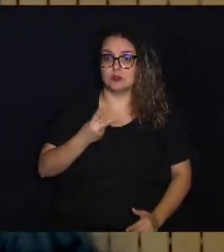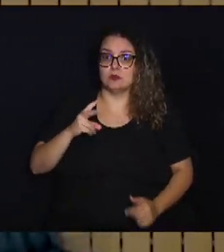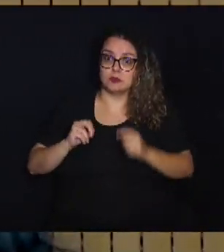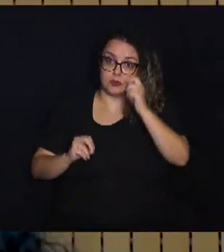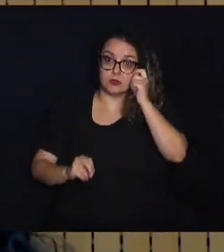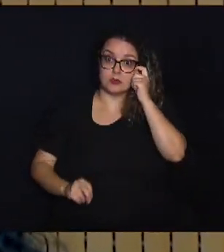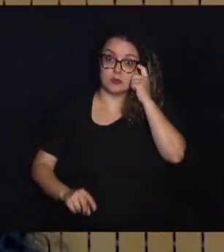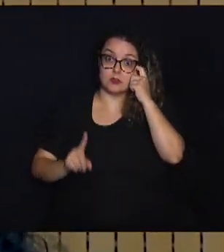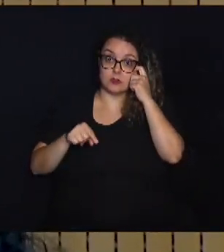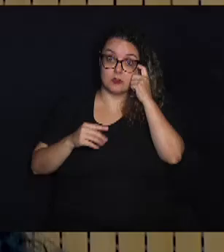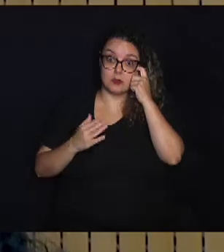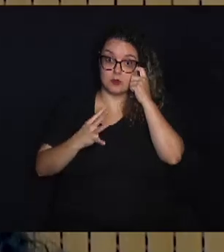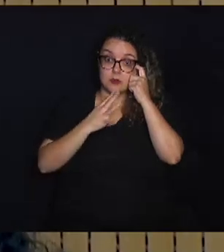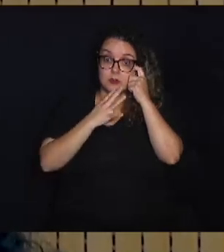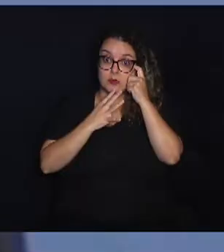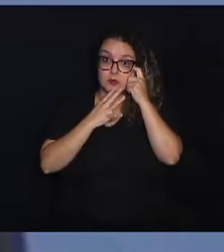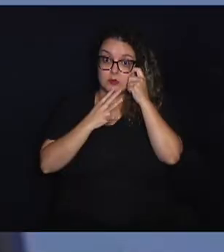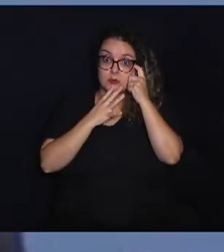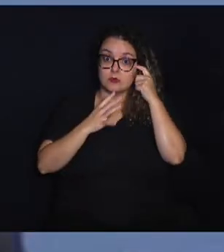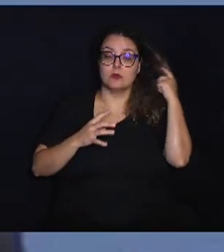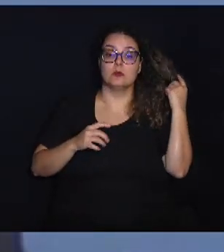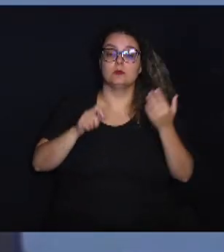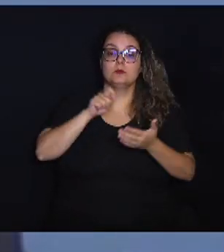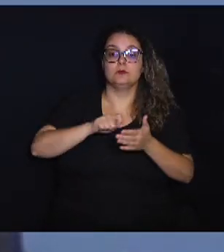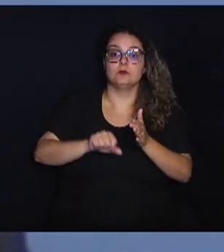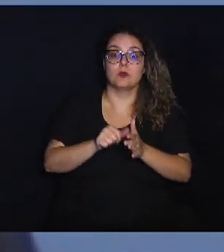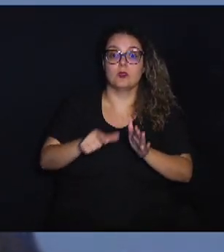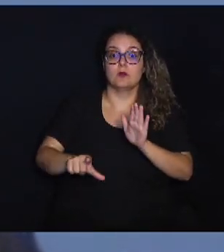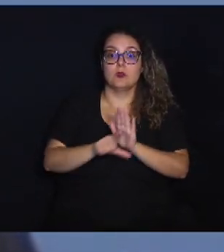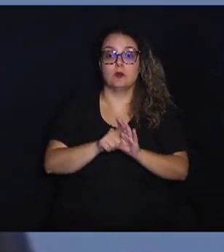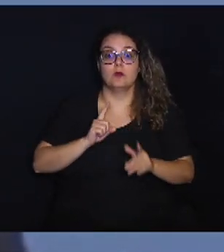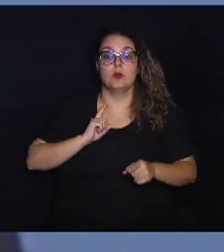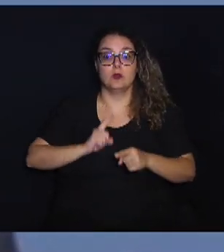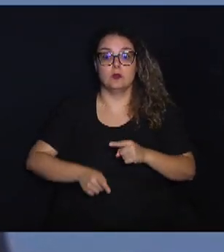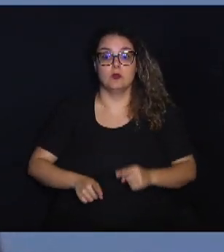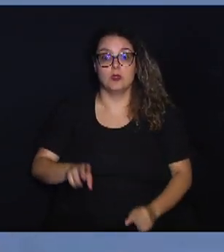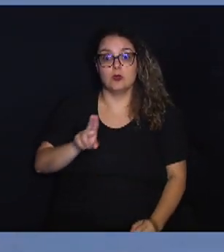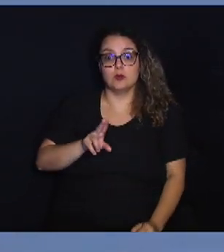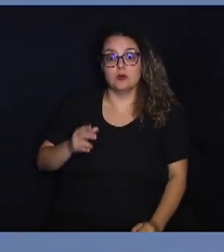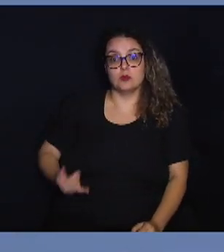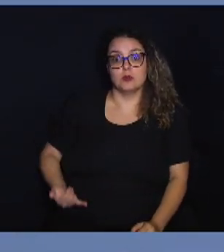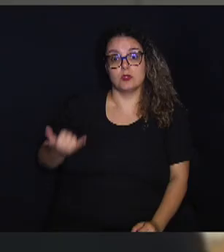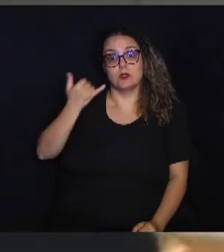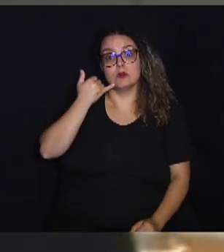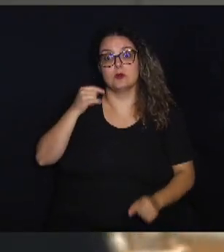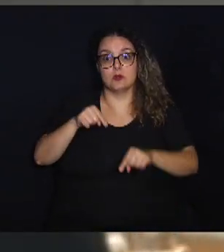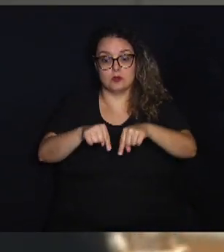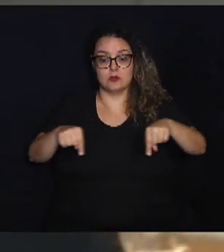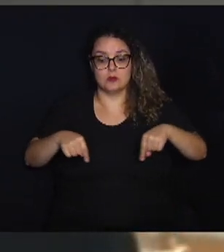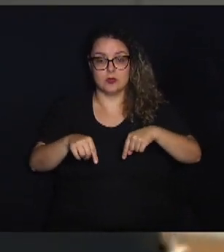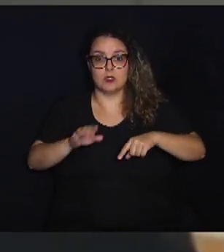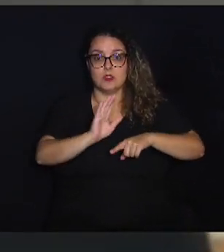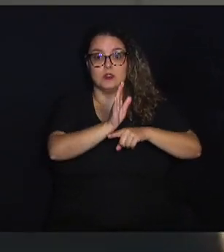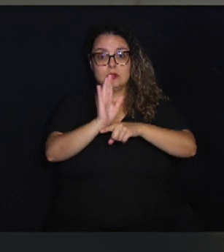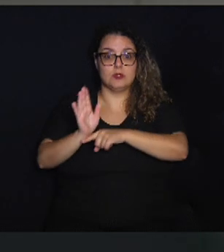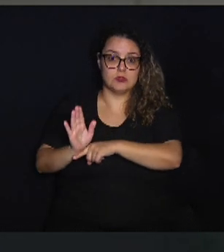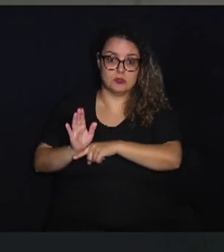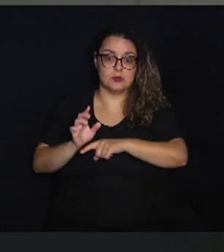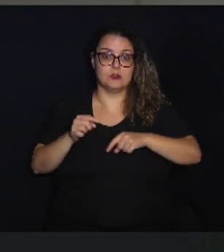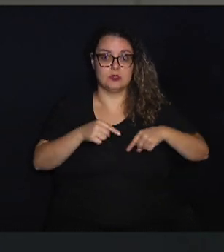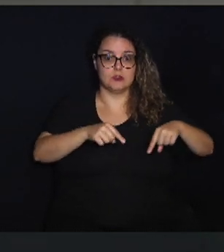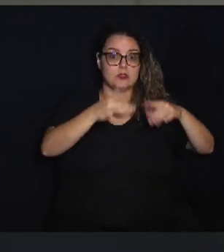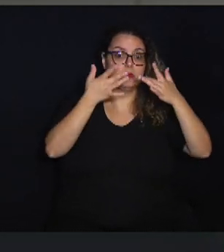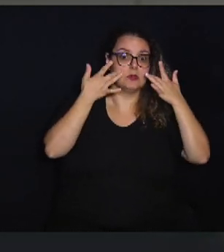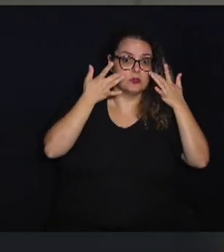E é conhecido por ser autor da primeira lei que proíbe o uso de celulares em cinemas, teatros, salas de aula